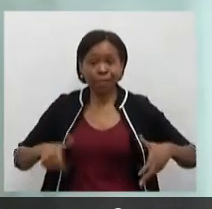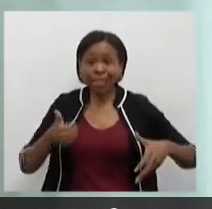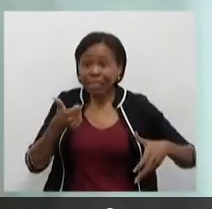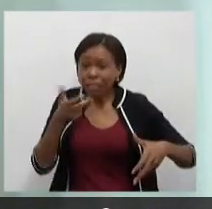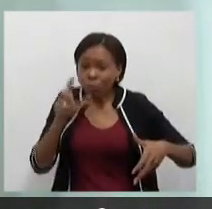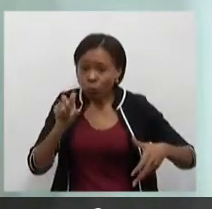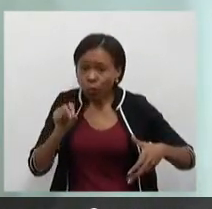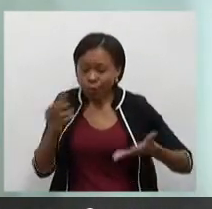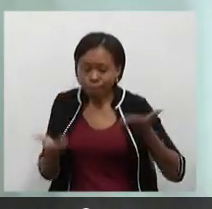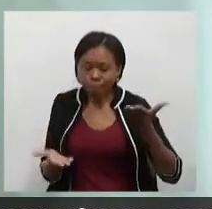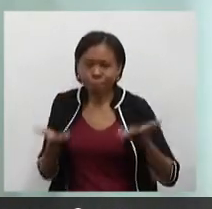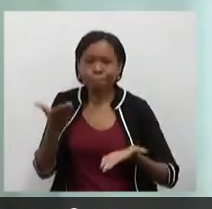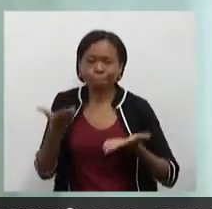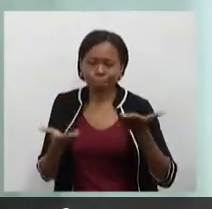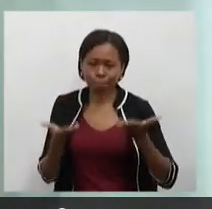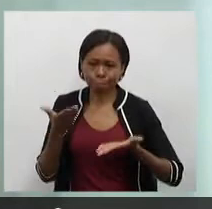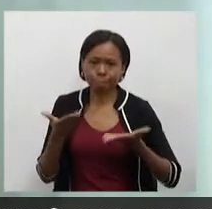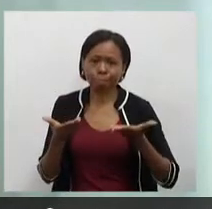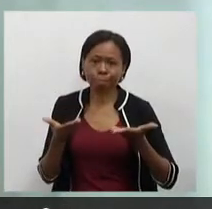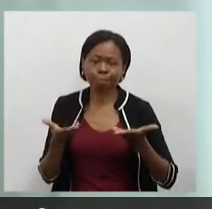de...